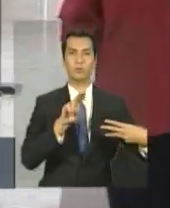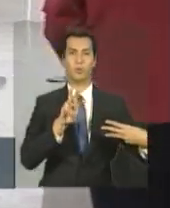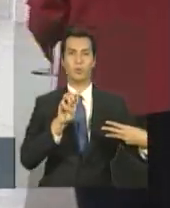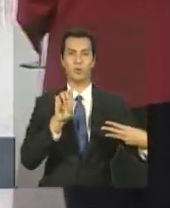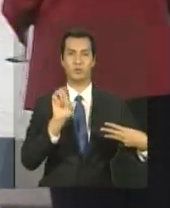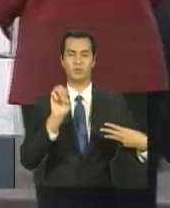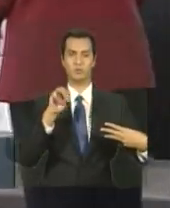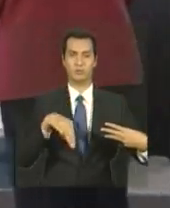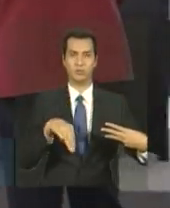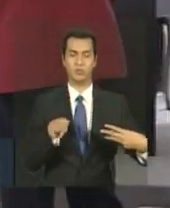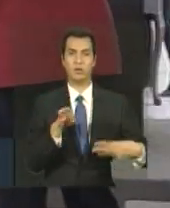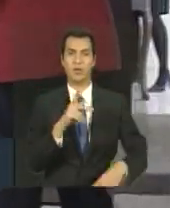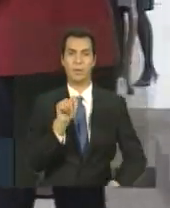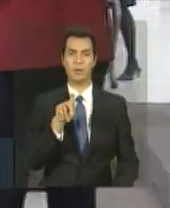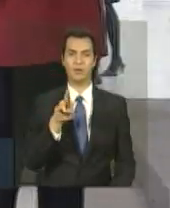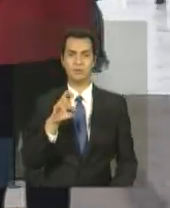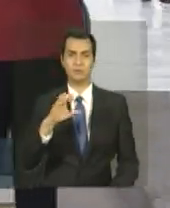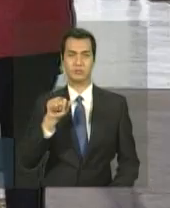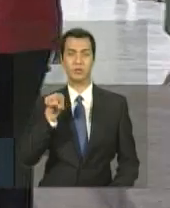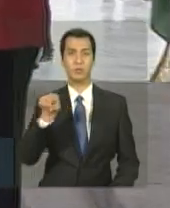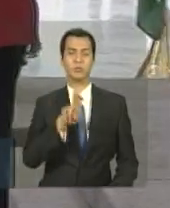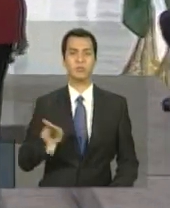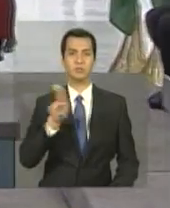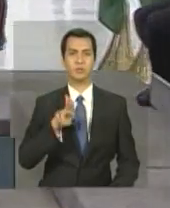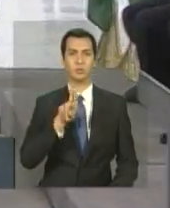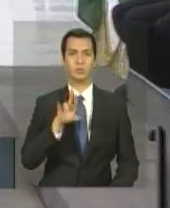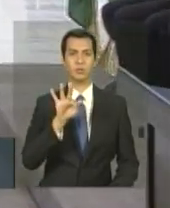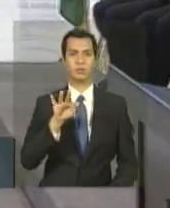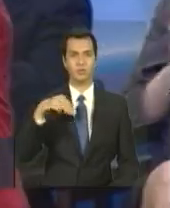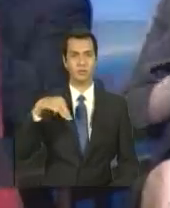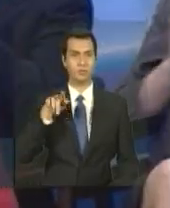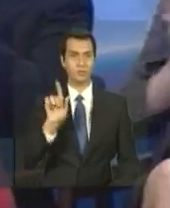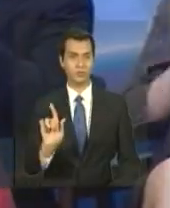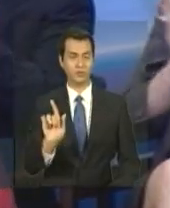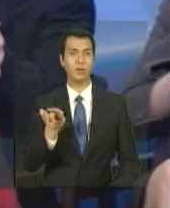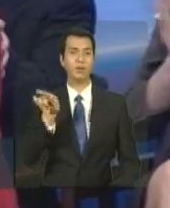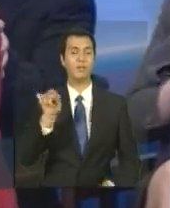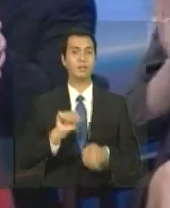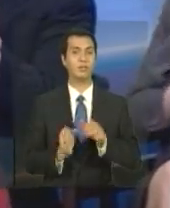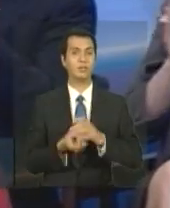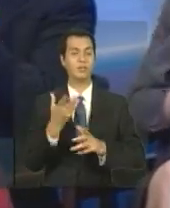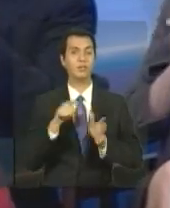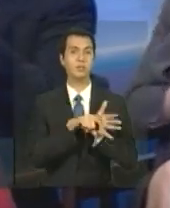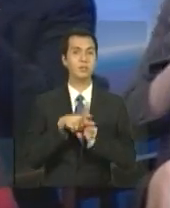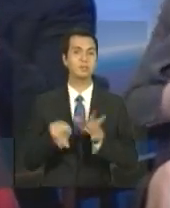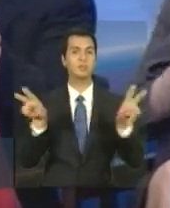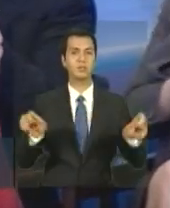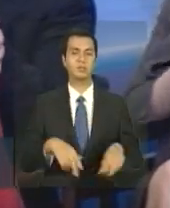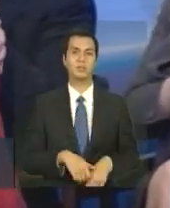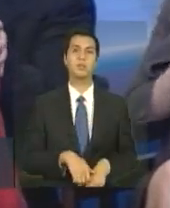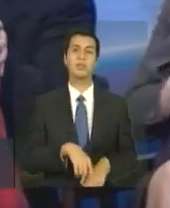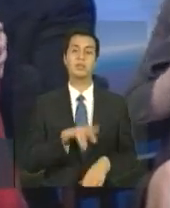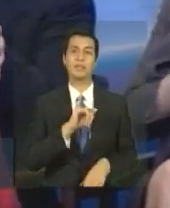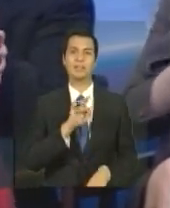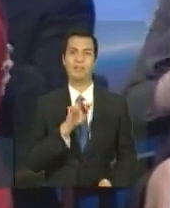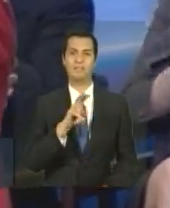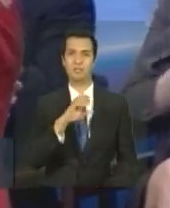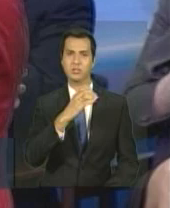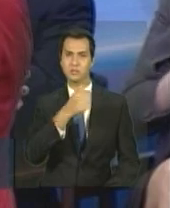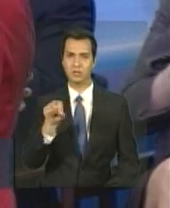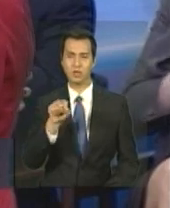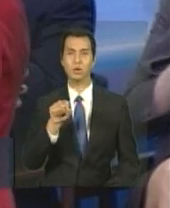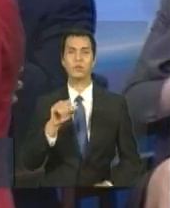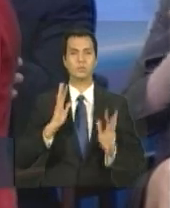Figueiredo Gomes, da Universidade Federal de Minas Gerais, autora do trabalho Intervenções de Saneamento Básico